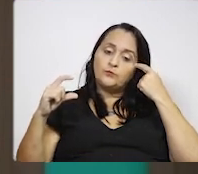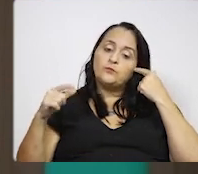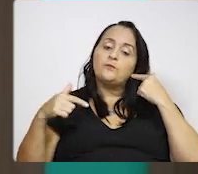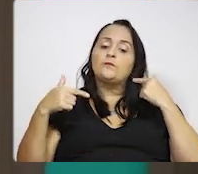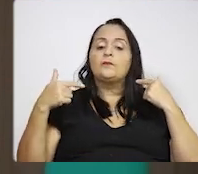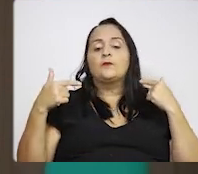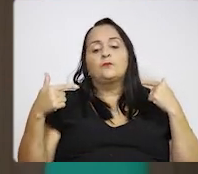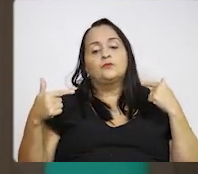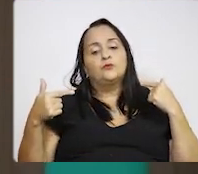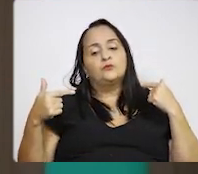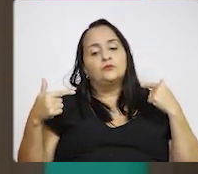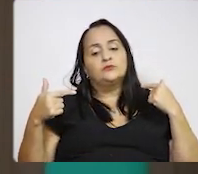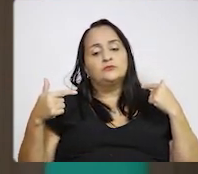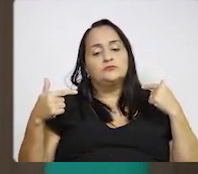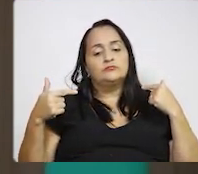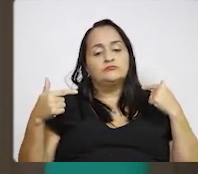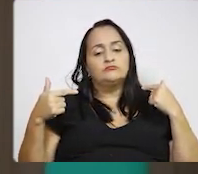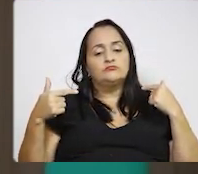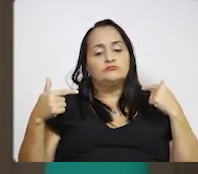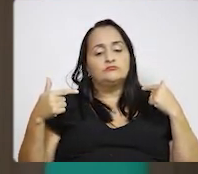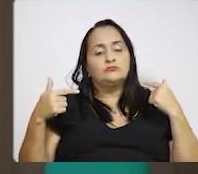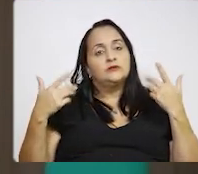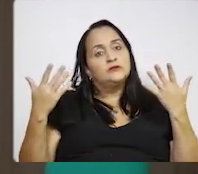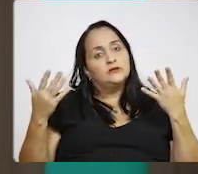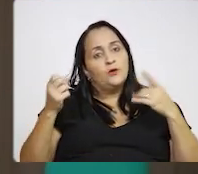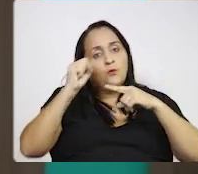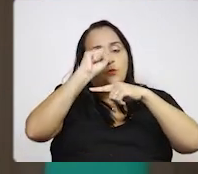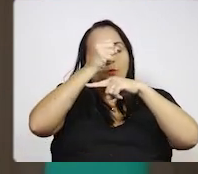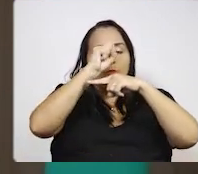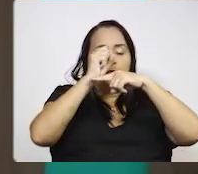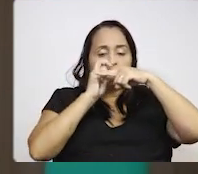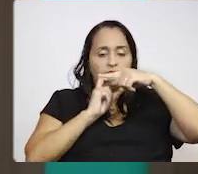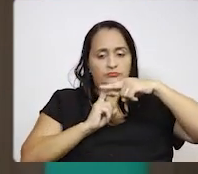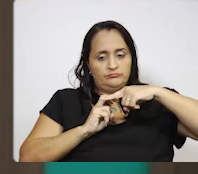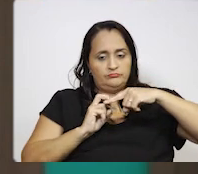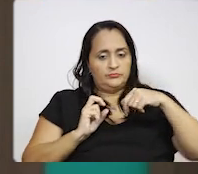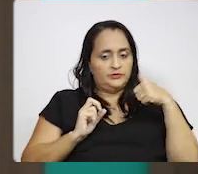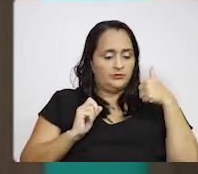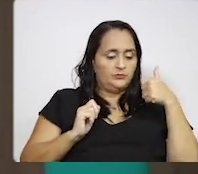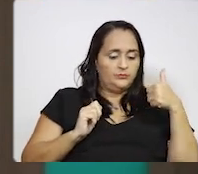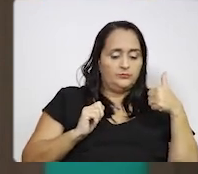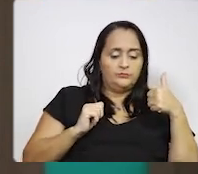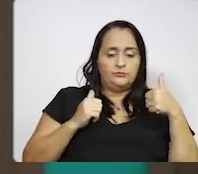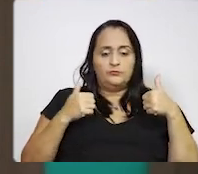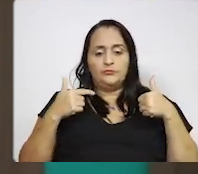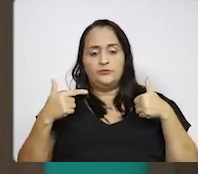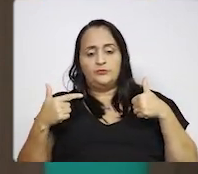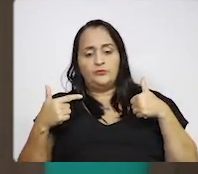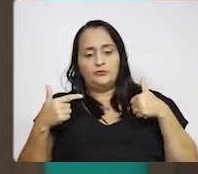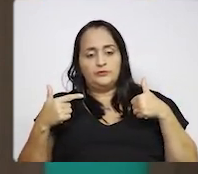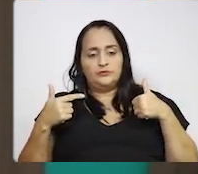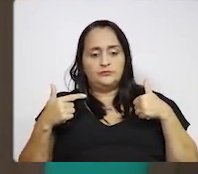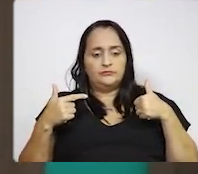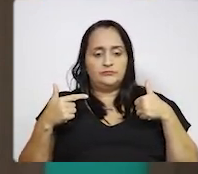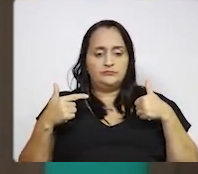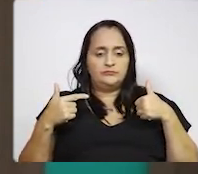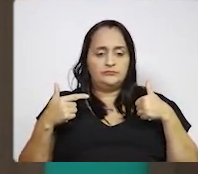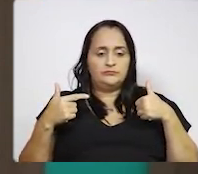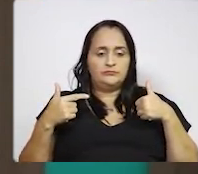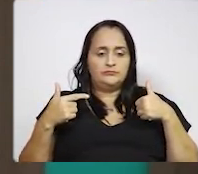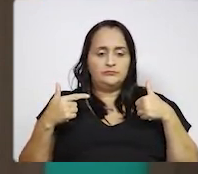o 2. Então, 8 quintos está entre o 1 e o